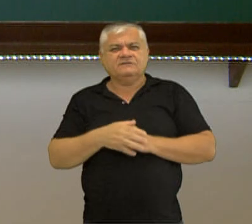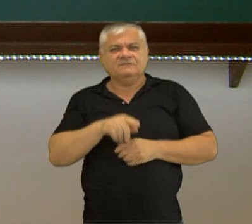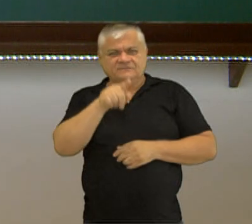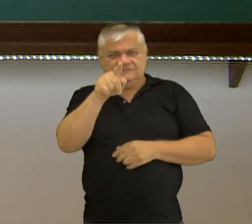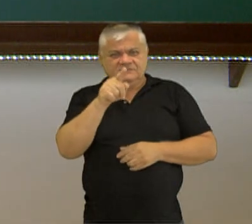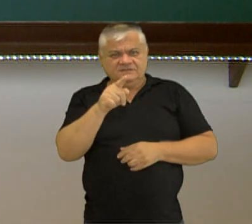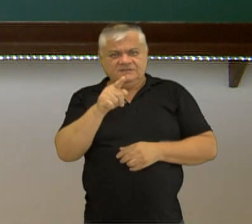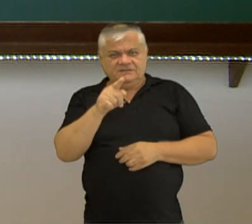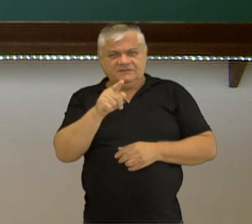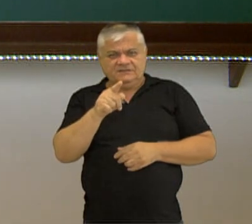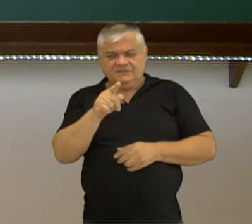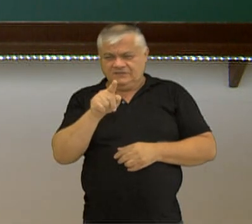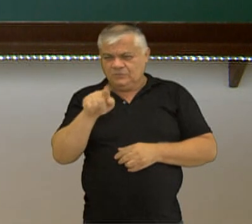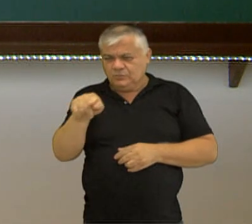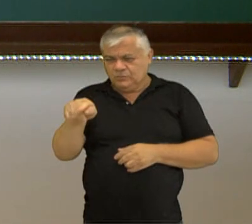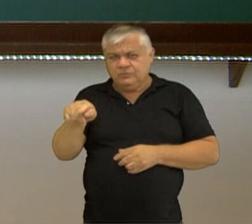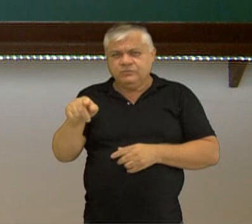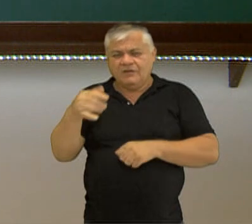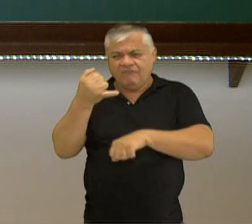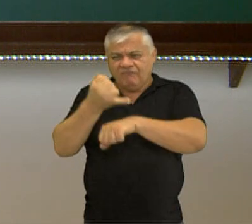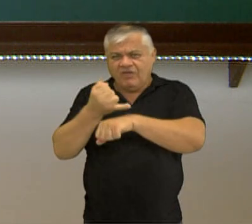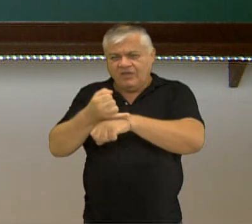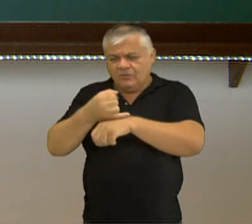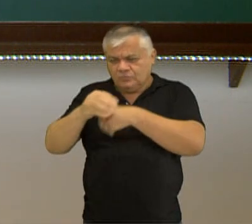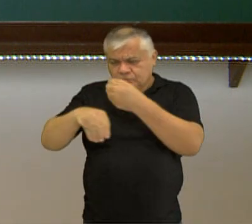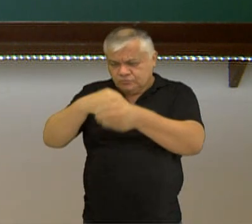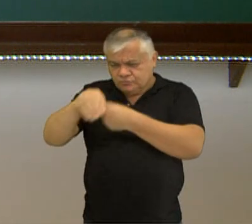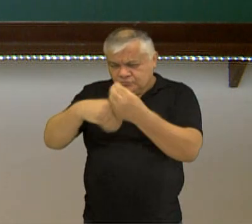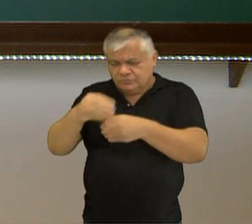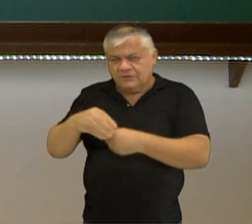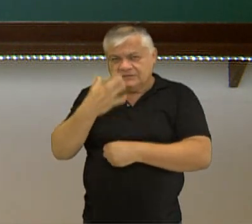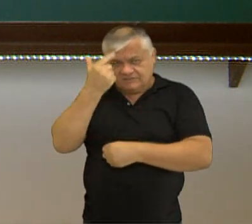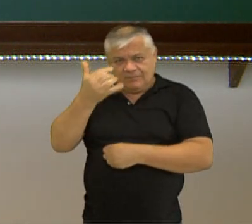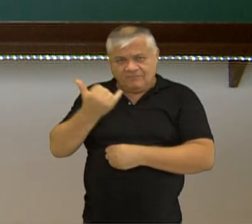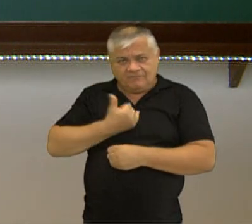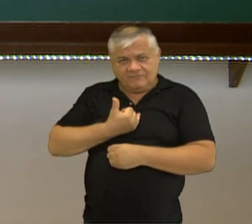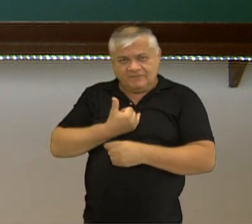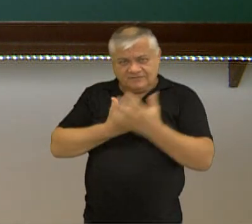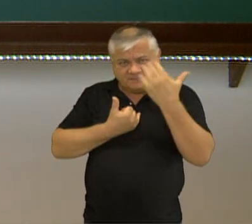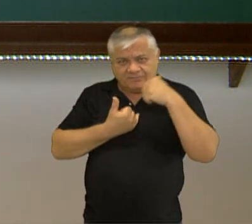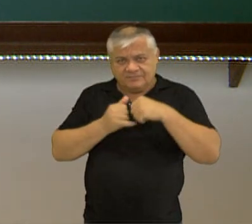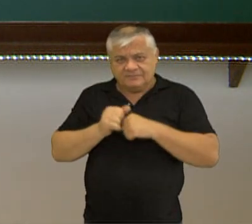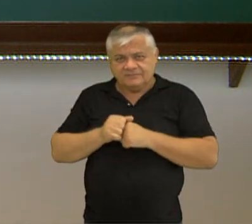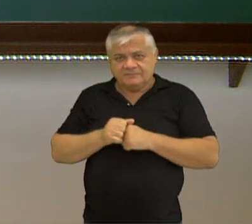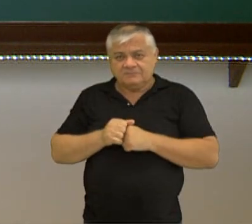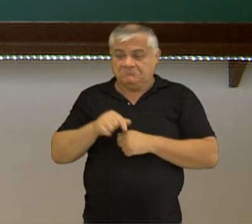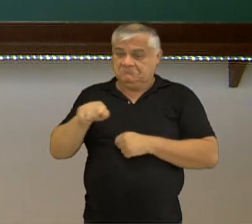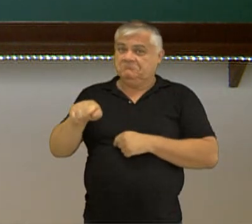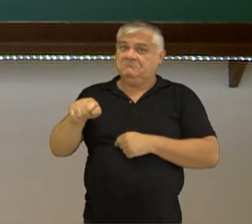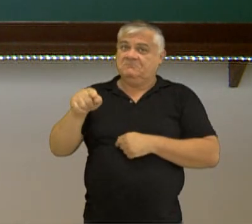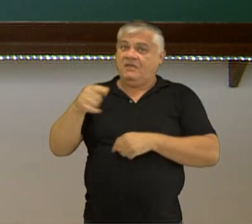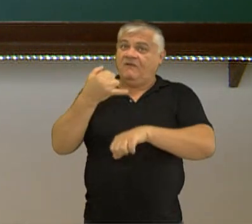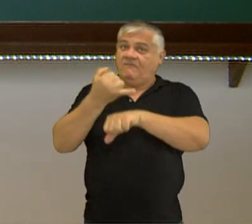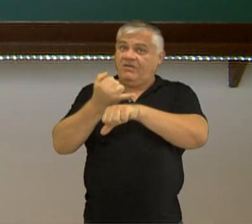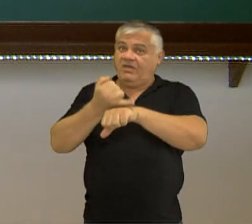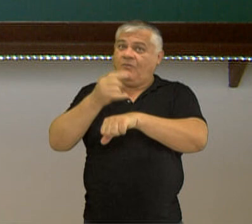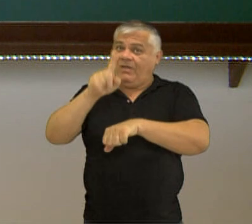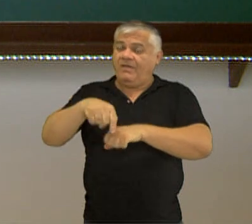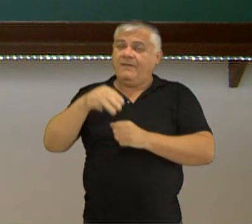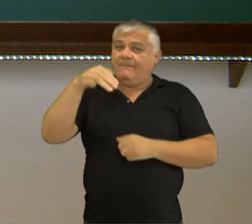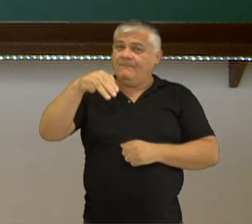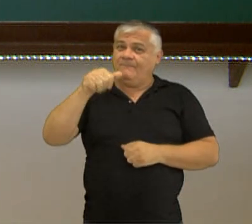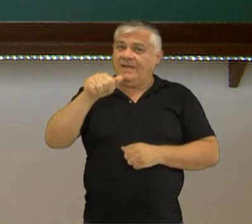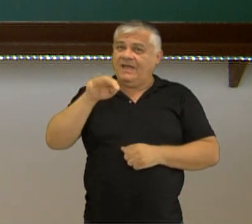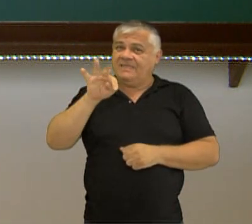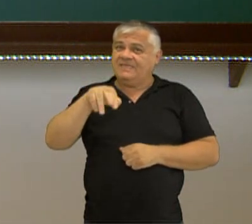sabem me informar pelo que o ferro é formado? Bom, gente, o ferro é uma matéria. Se ele é matéria, ele